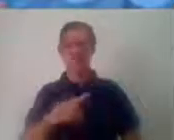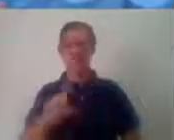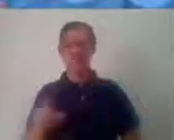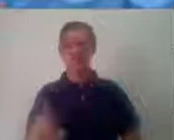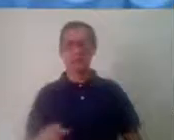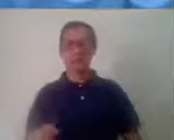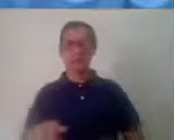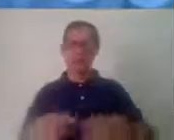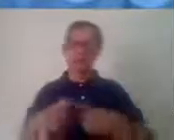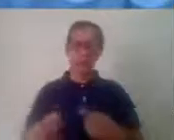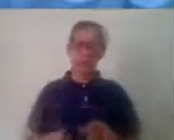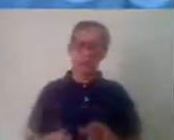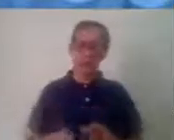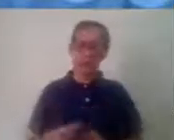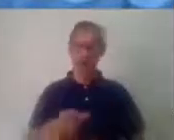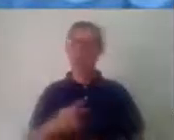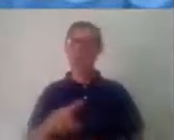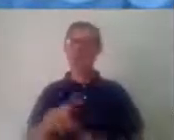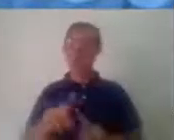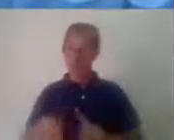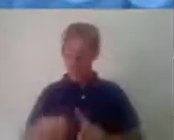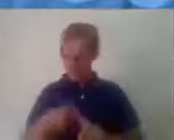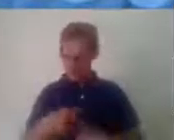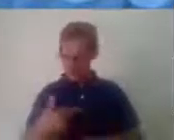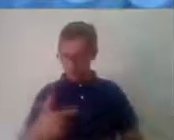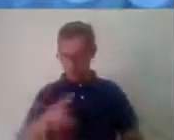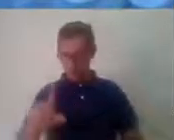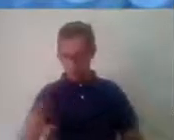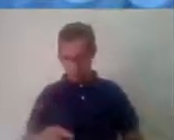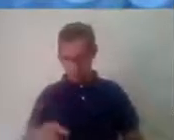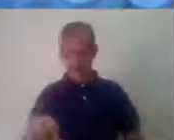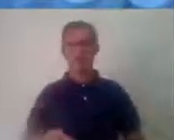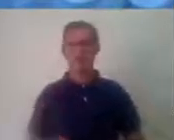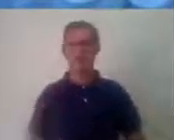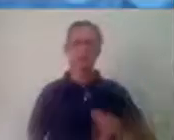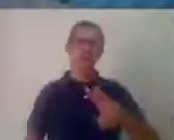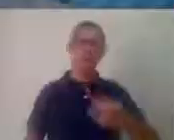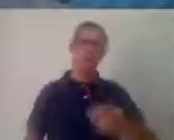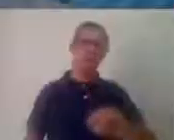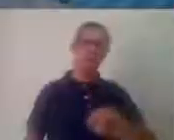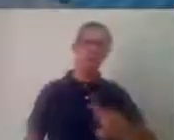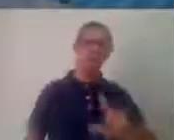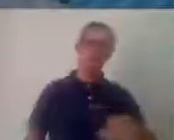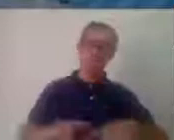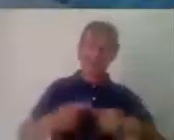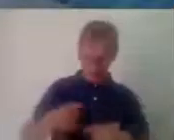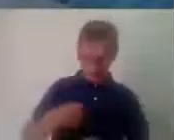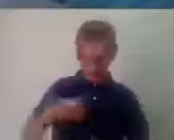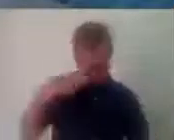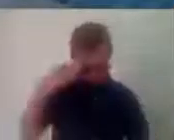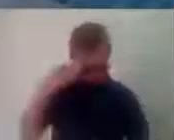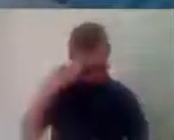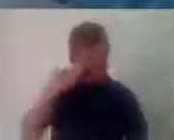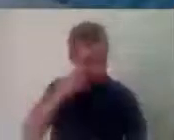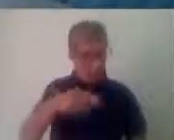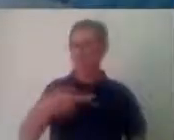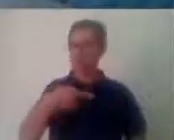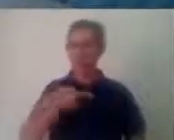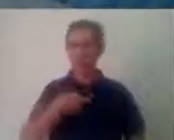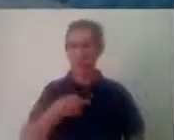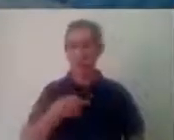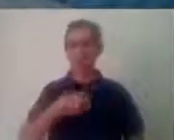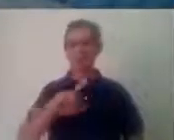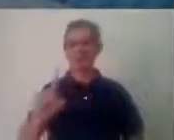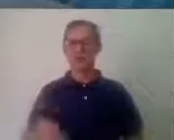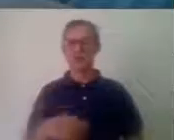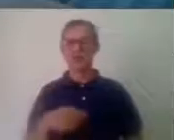em relação a uma variável e depois você integra em relação a outra variável. Tá, professora, já entendi então que eu não posso integrar as